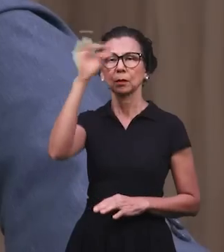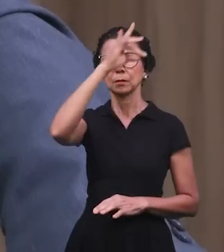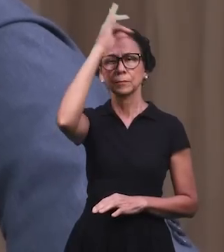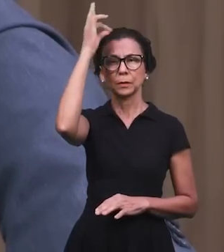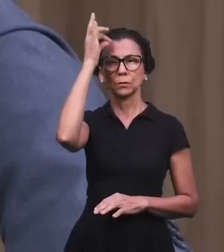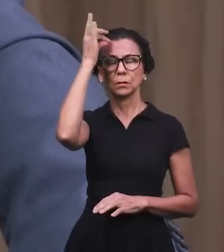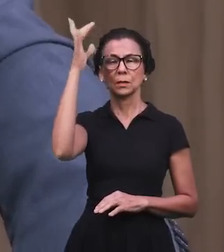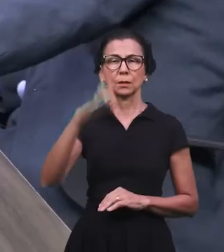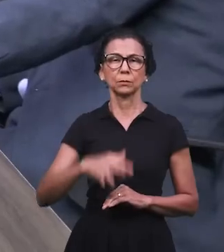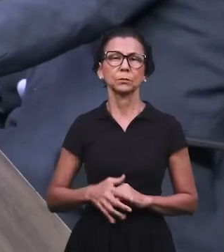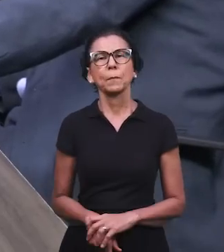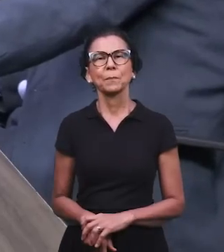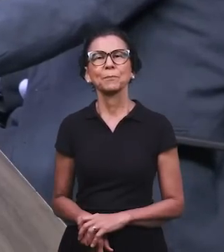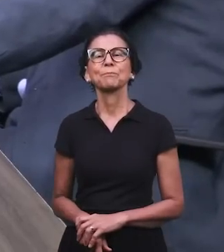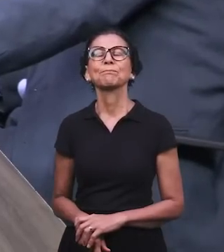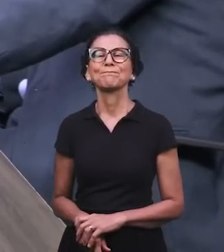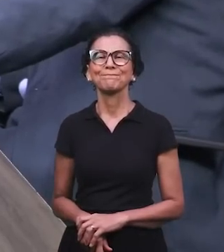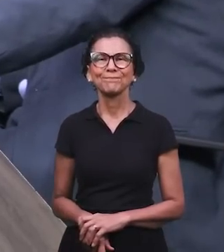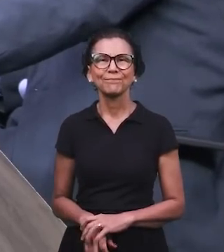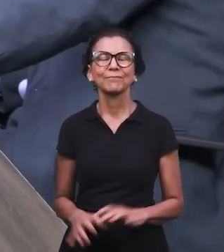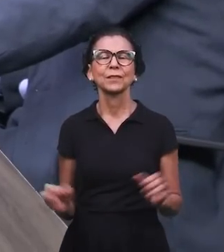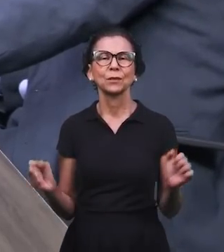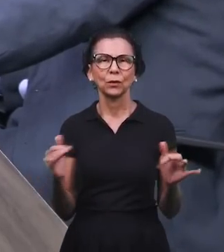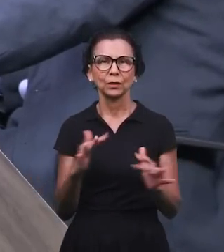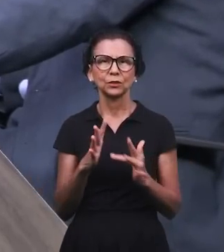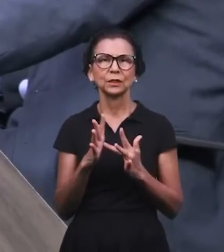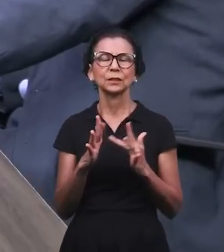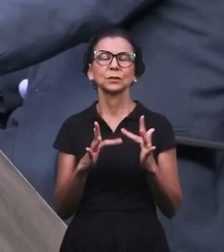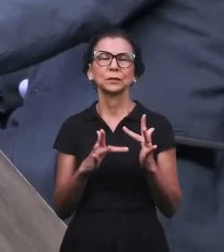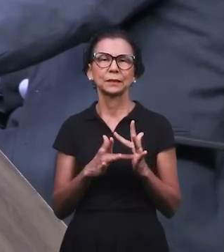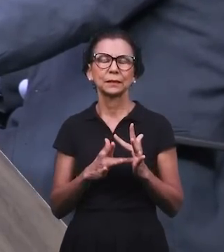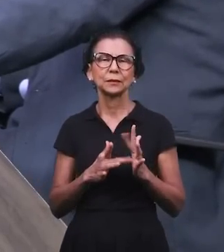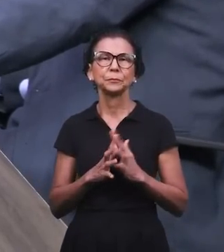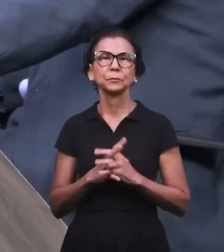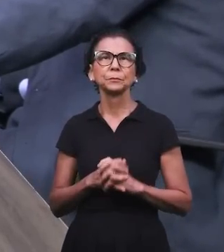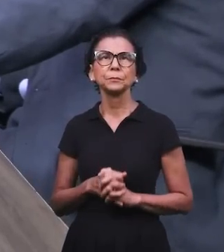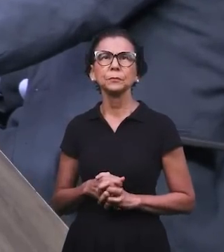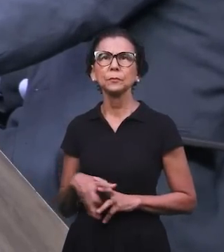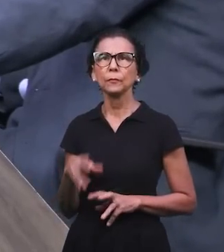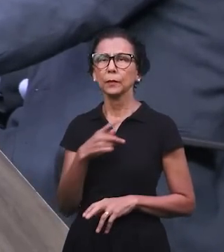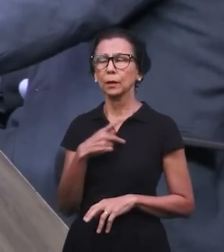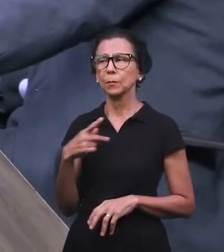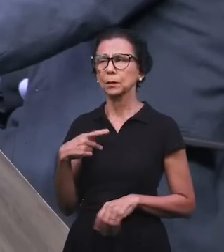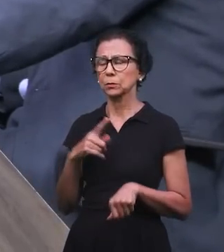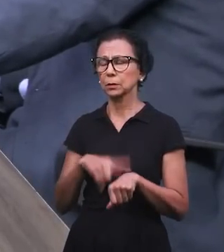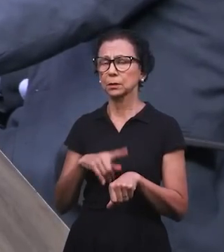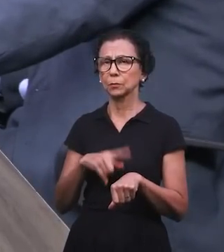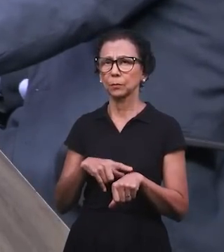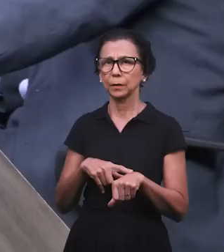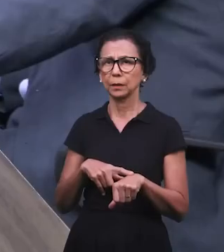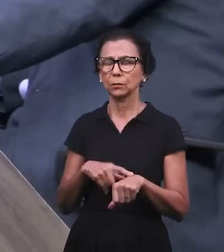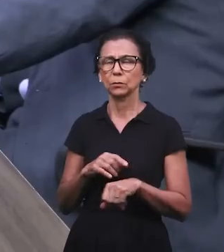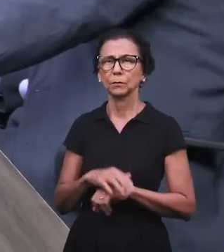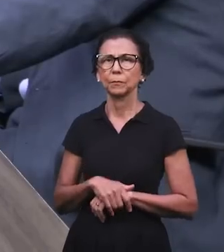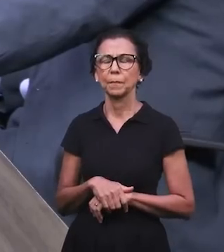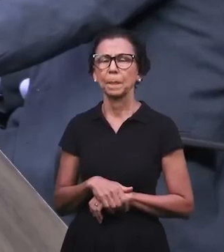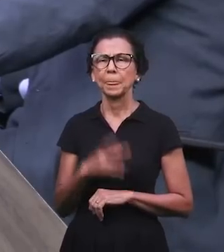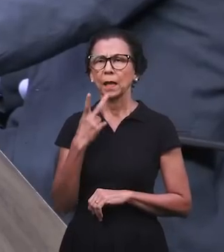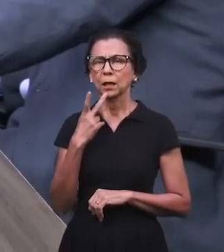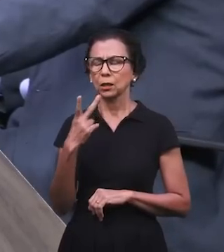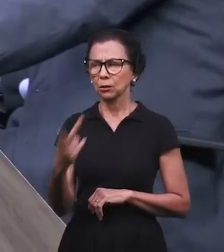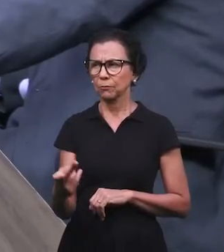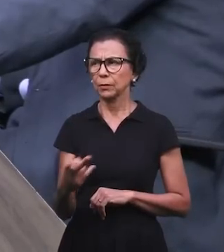E, pastor, nesse momento que o pastor Alex falou que tocou a trombeta, né? e o povo logo depois proclamou viva o